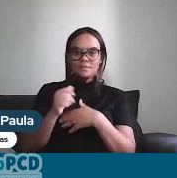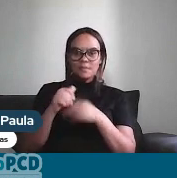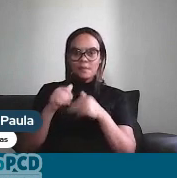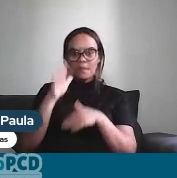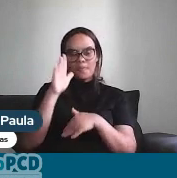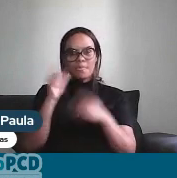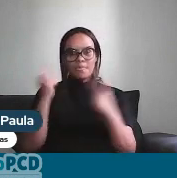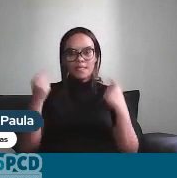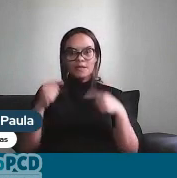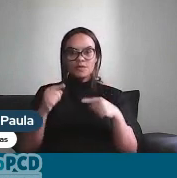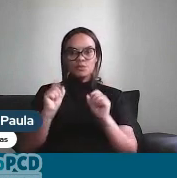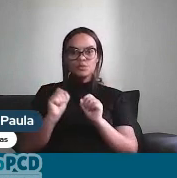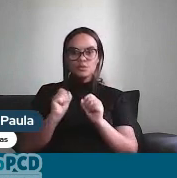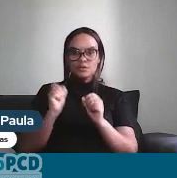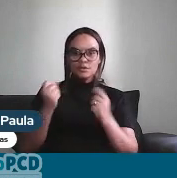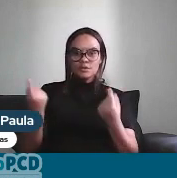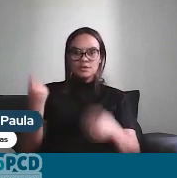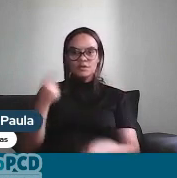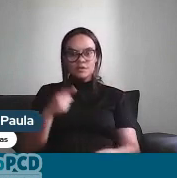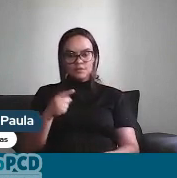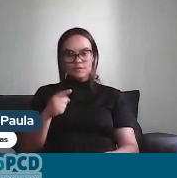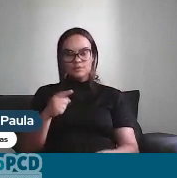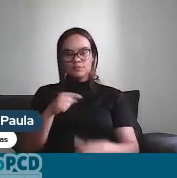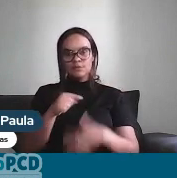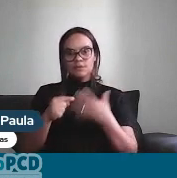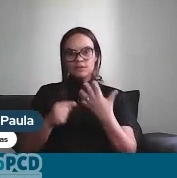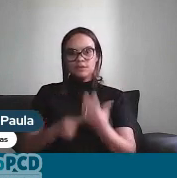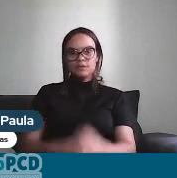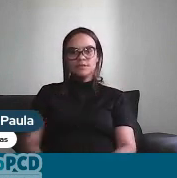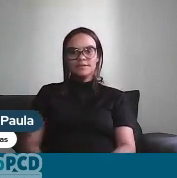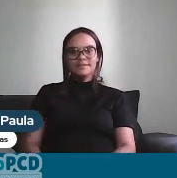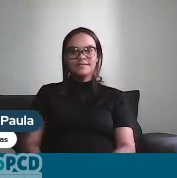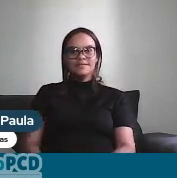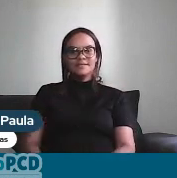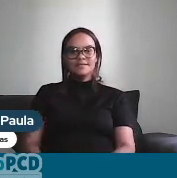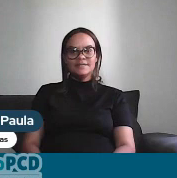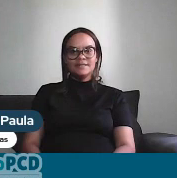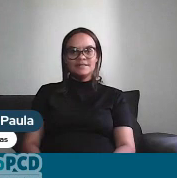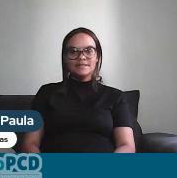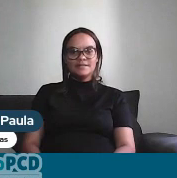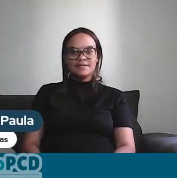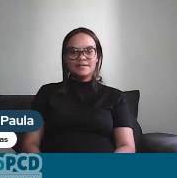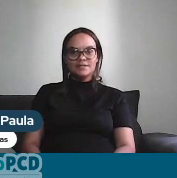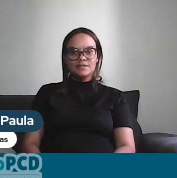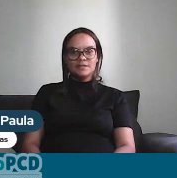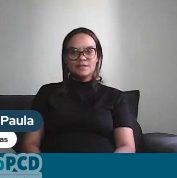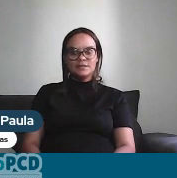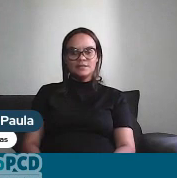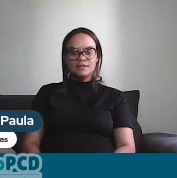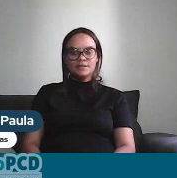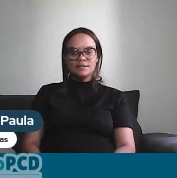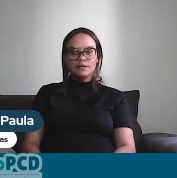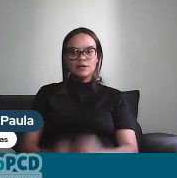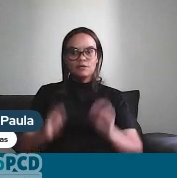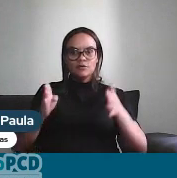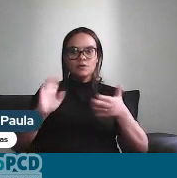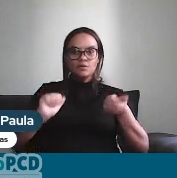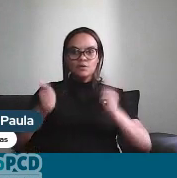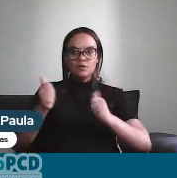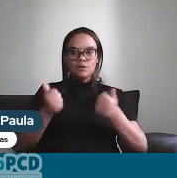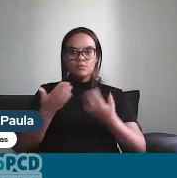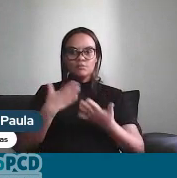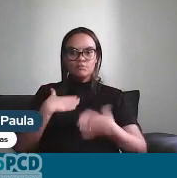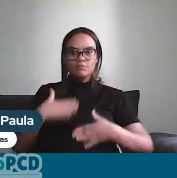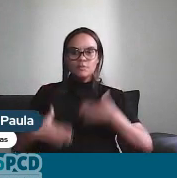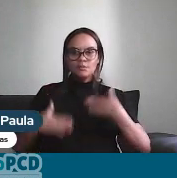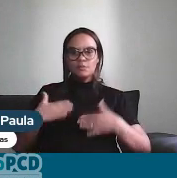que apenas essas que você acabou de nos trazer. Para a avaliação biopsicossocial,